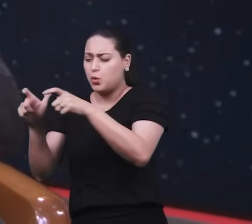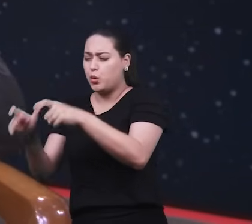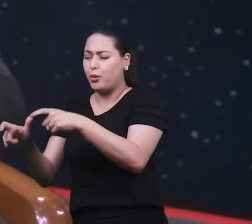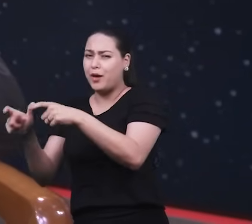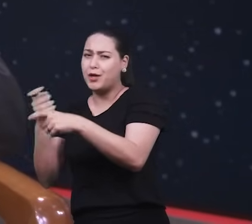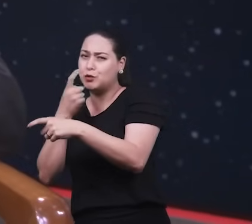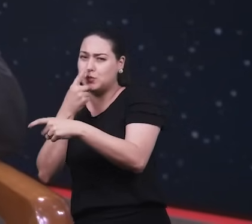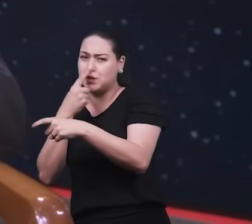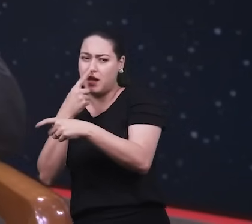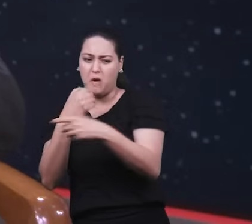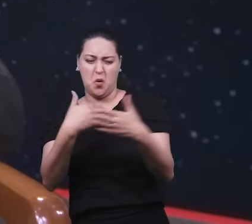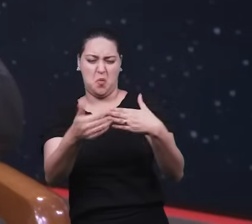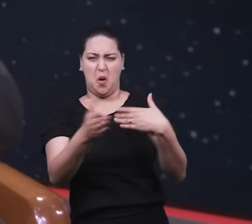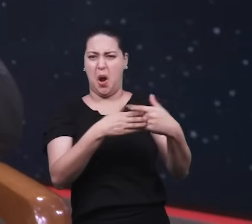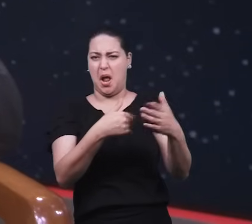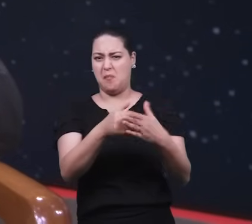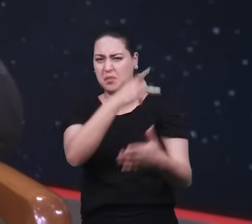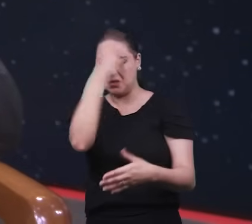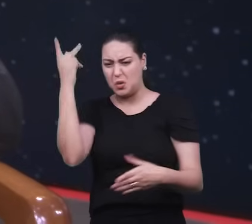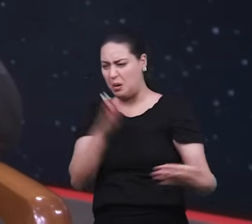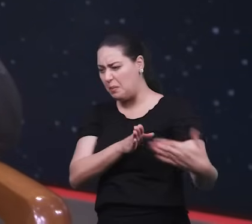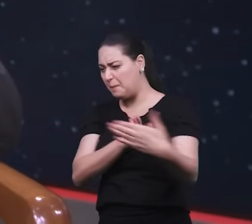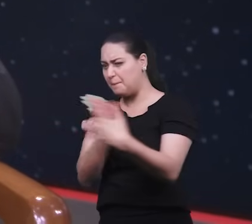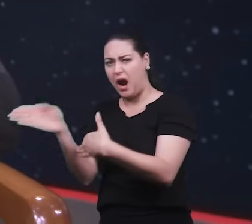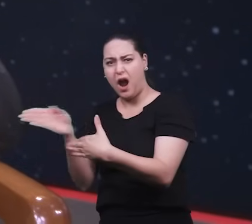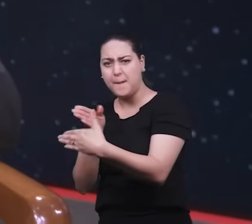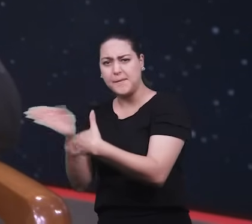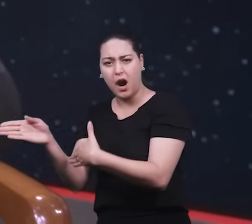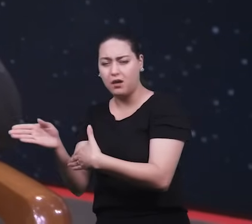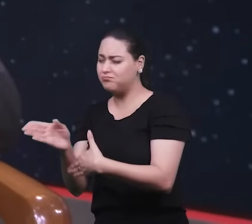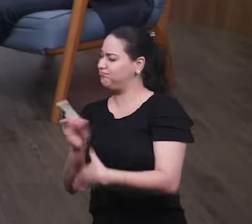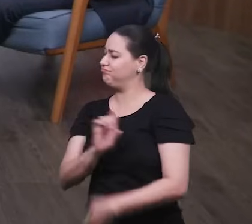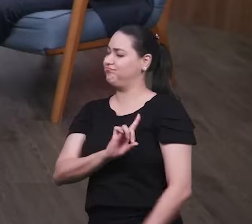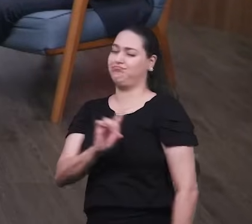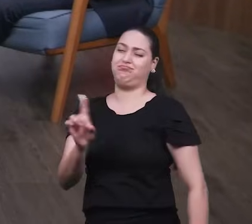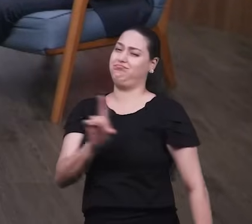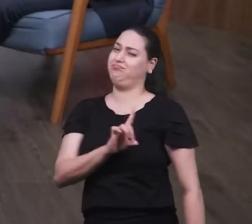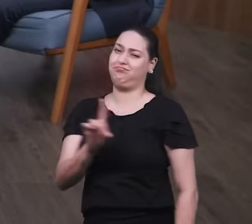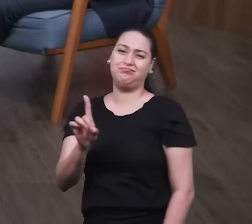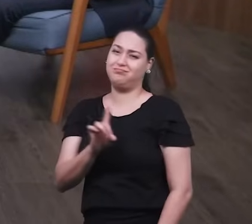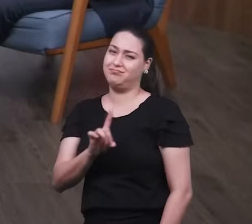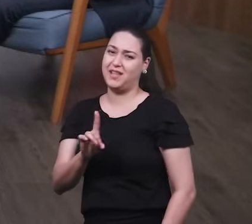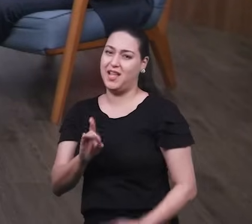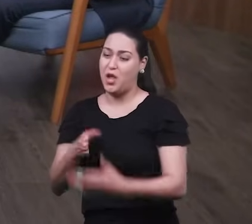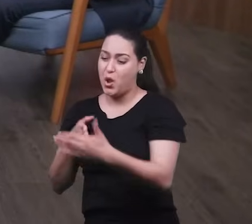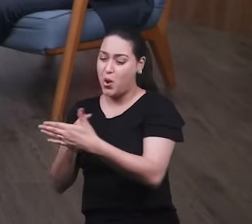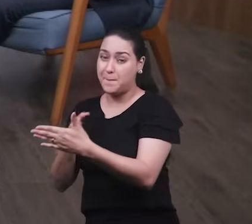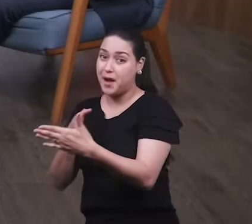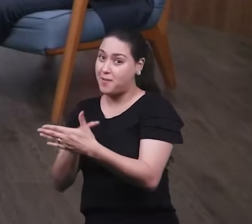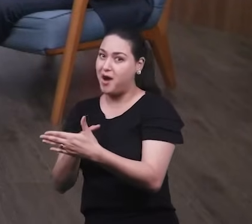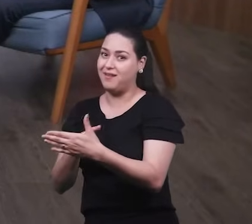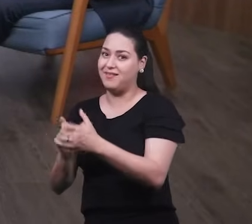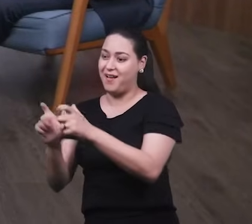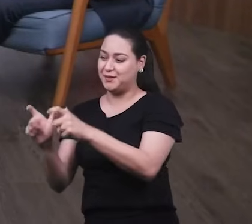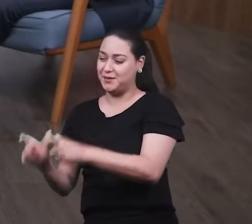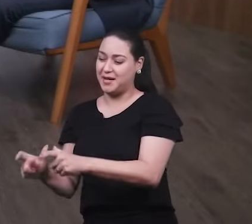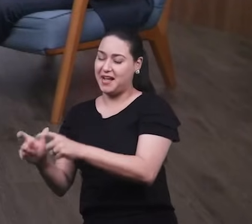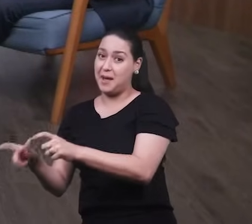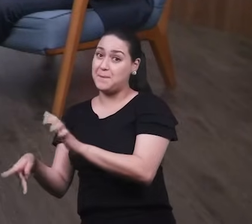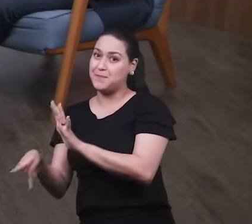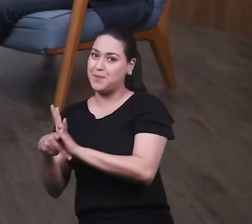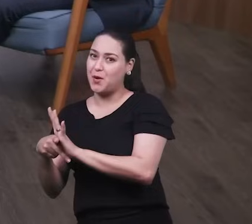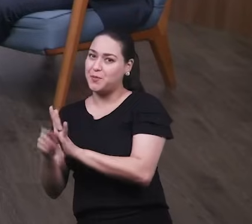qualquer um. Era necessário que ele desse a permissão para se entrar era ali. Era o lugar da intimidade do rei. Lugar da intimidade. E que